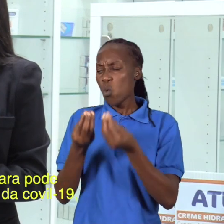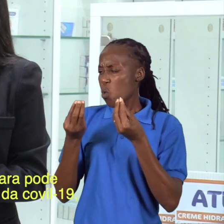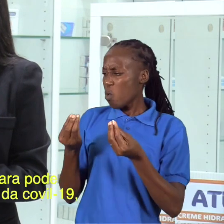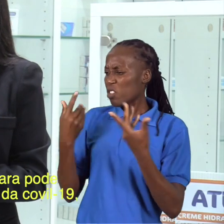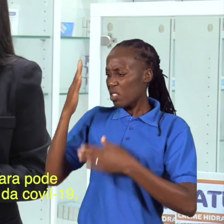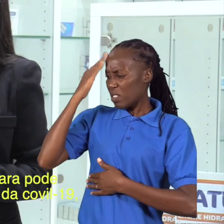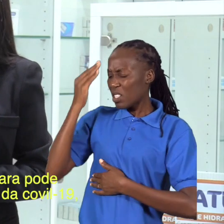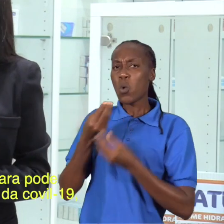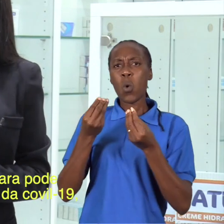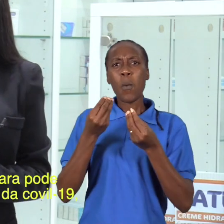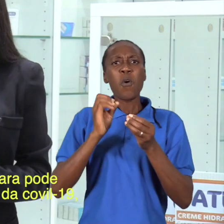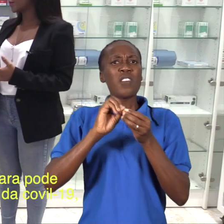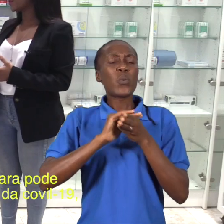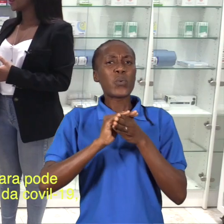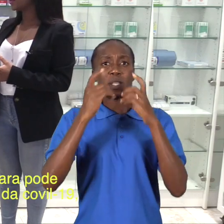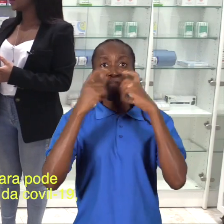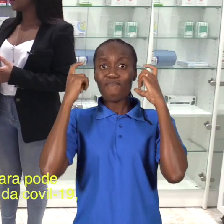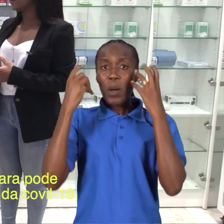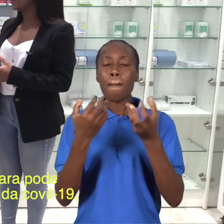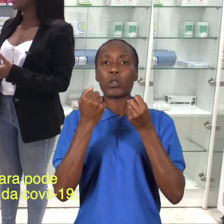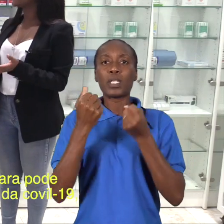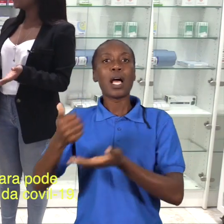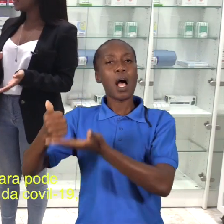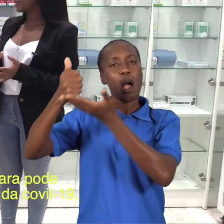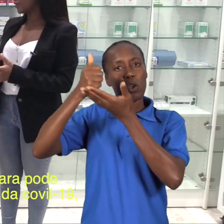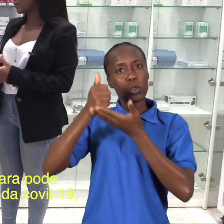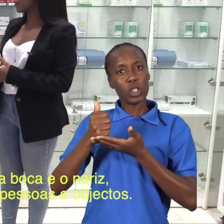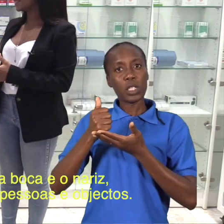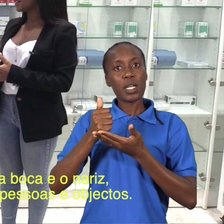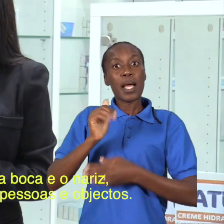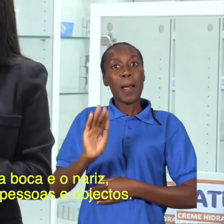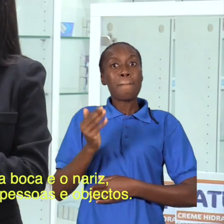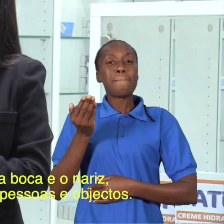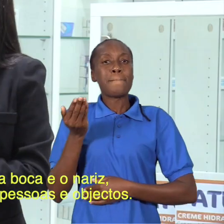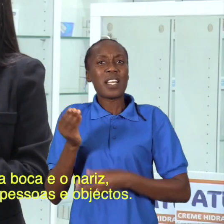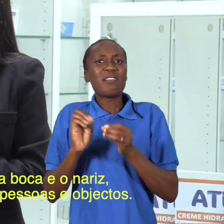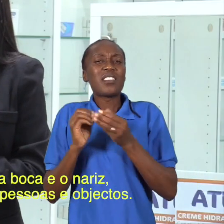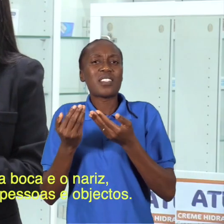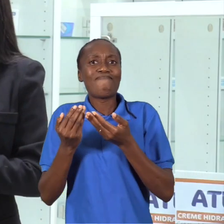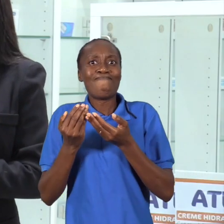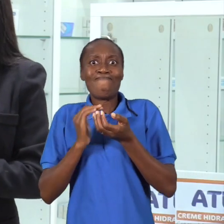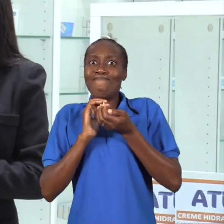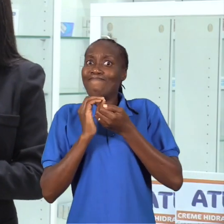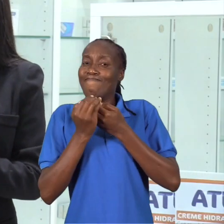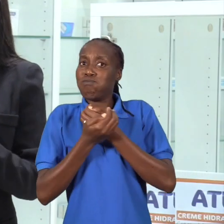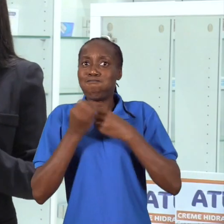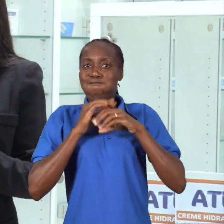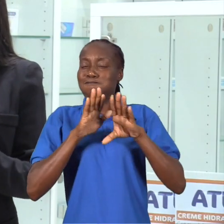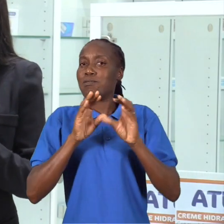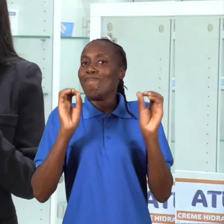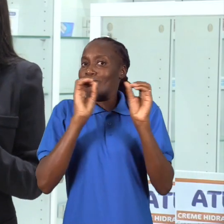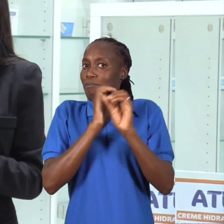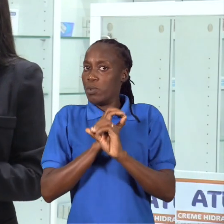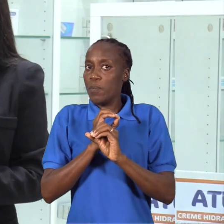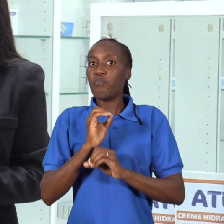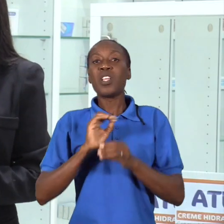na proliferação da Covid-19. Assim que é isto porque, quando alguém tem a boca